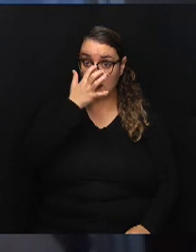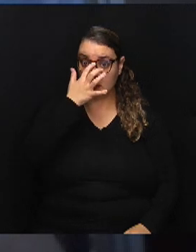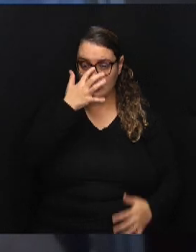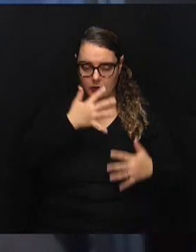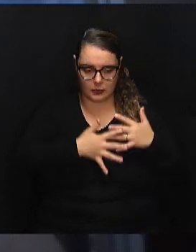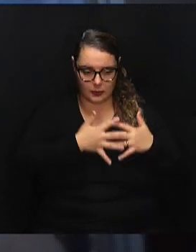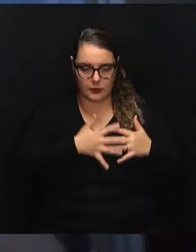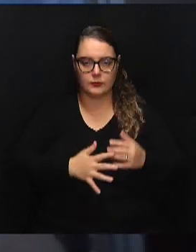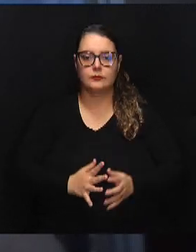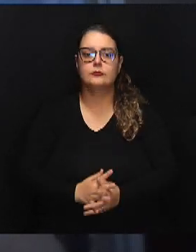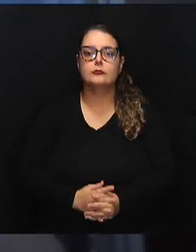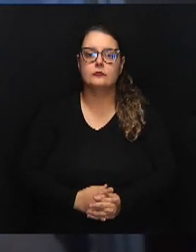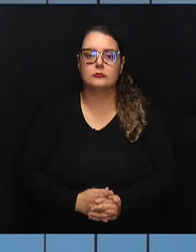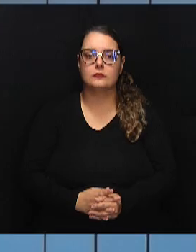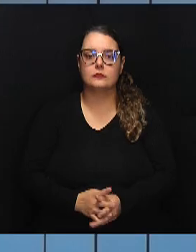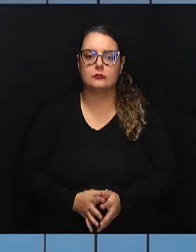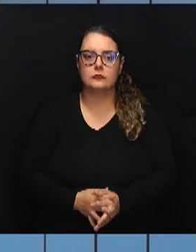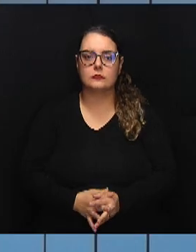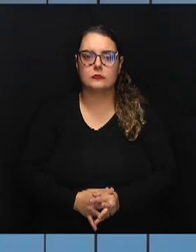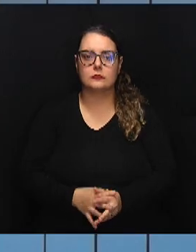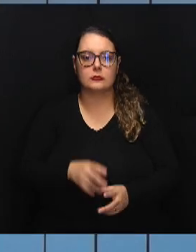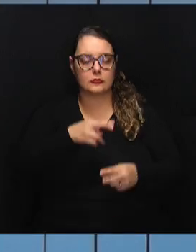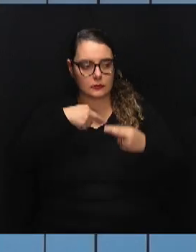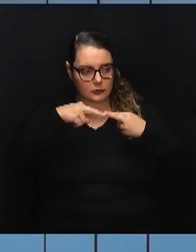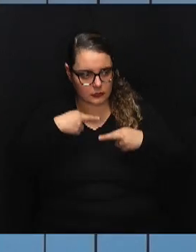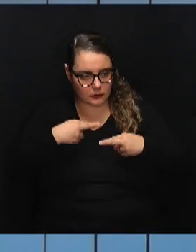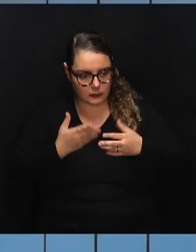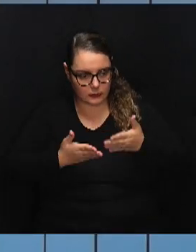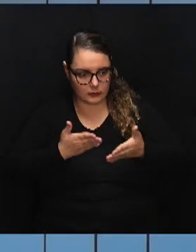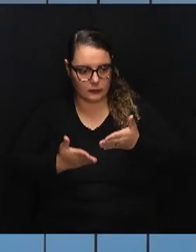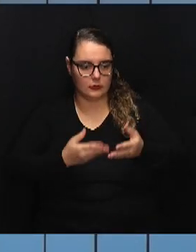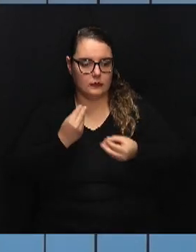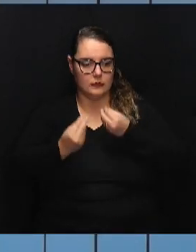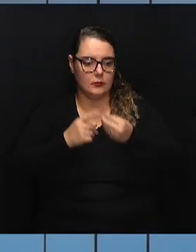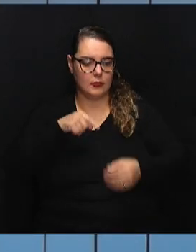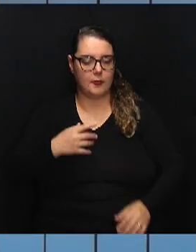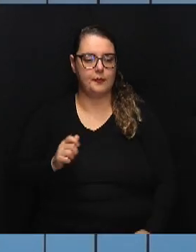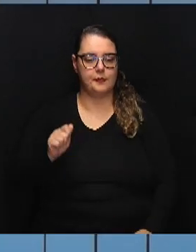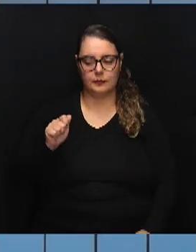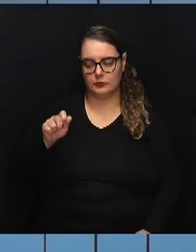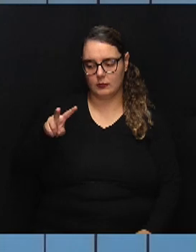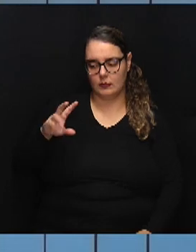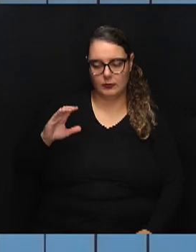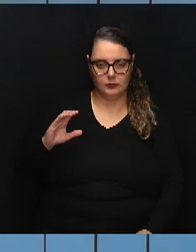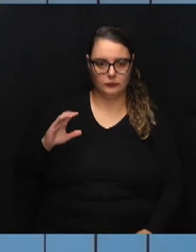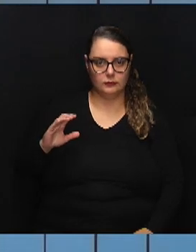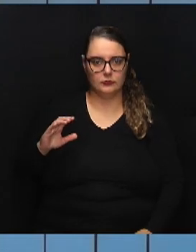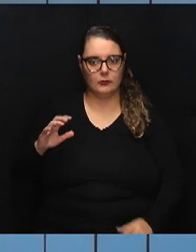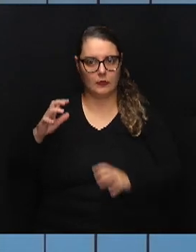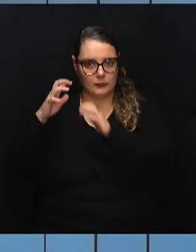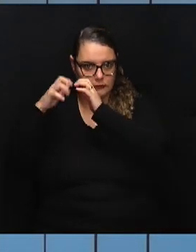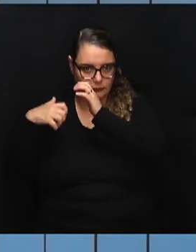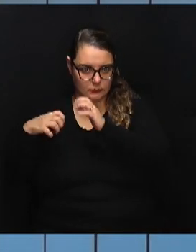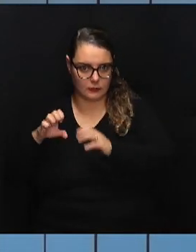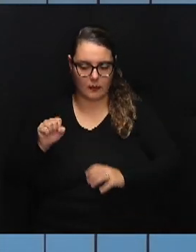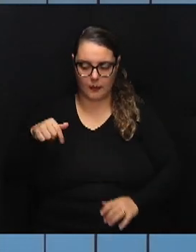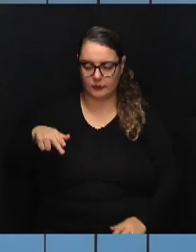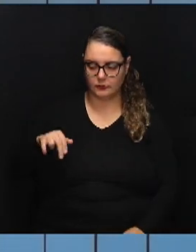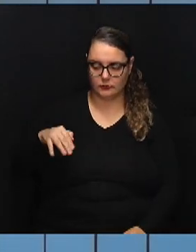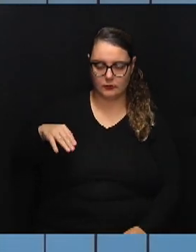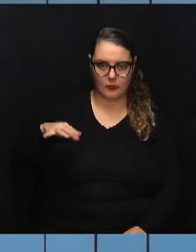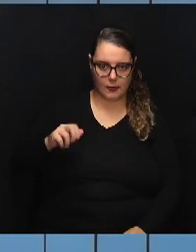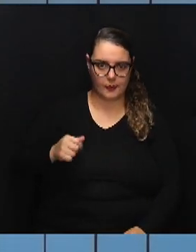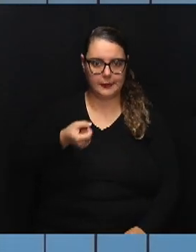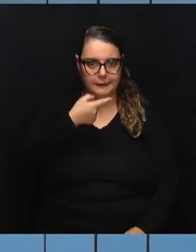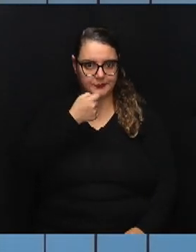obstruída. E com relação ao tratamento, né, o AVC é uma parte, o isquêmico é medicamentoso